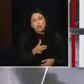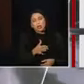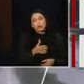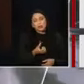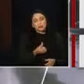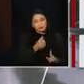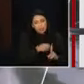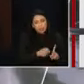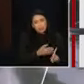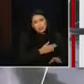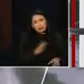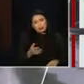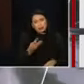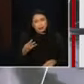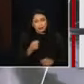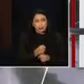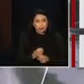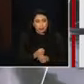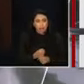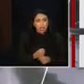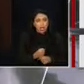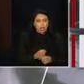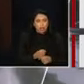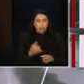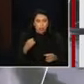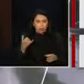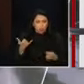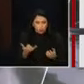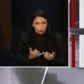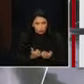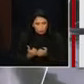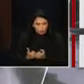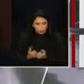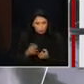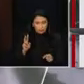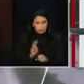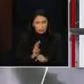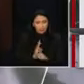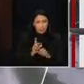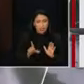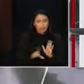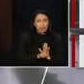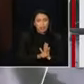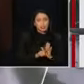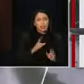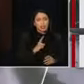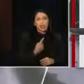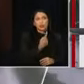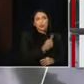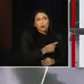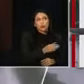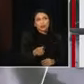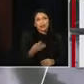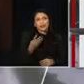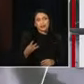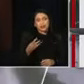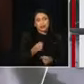multa. Já o crime de bem tombado, prescrito na lei ambiental, prevê pena de reclusão de 1 a 3 anos mais